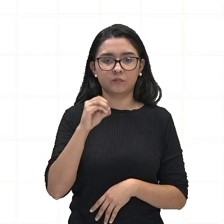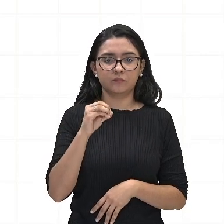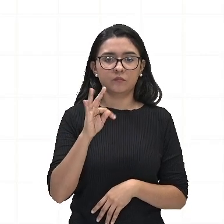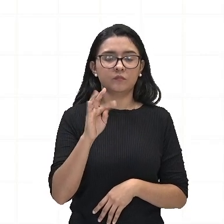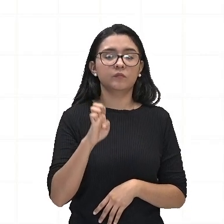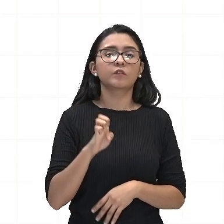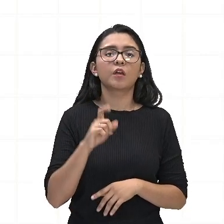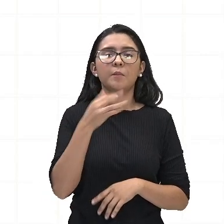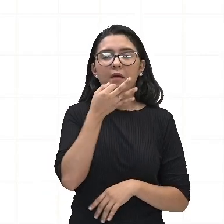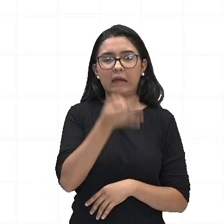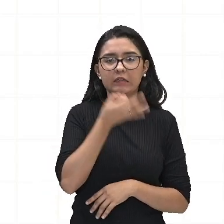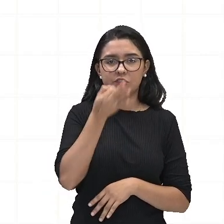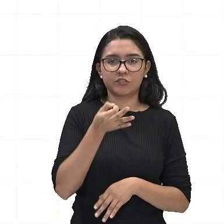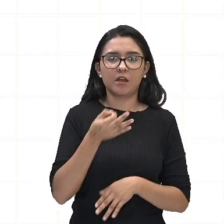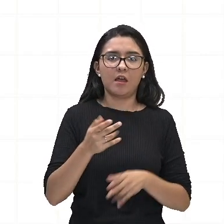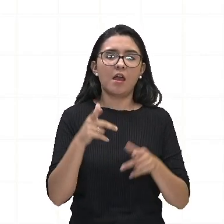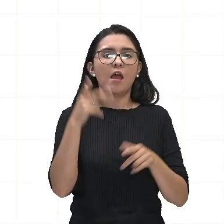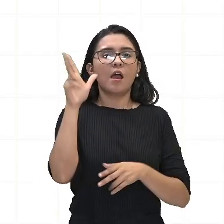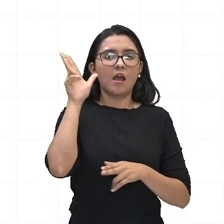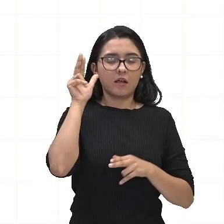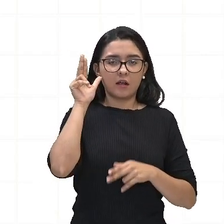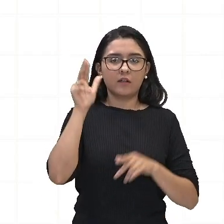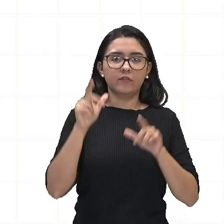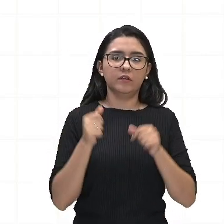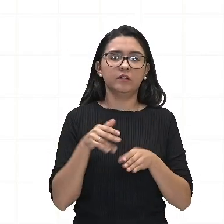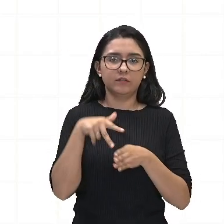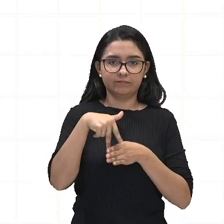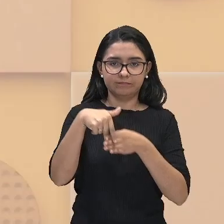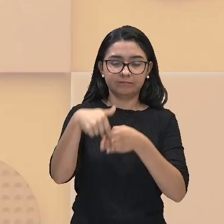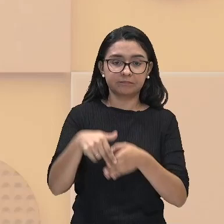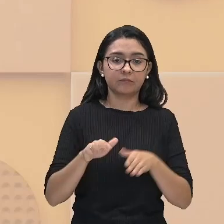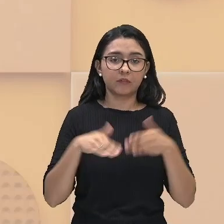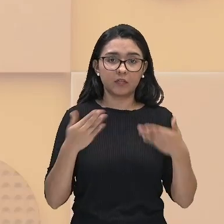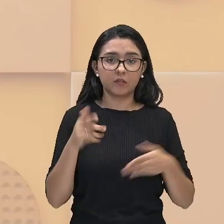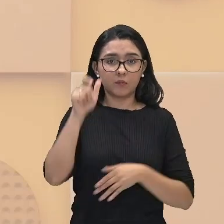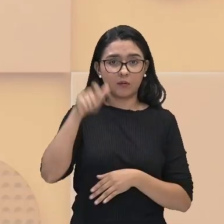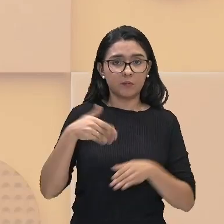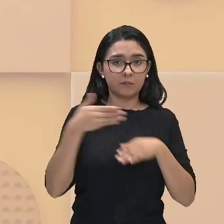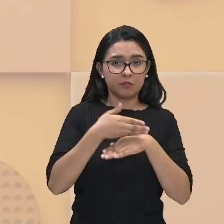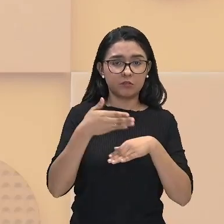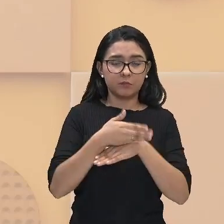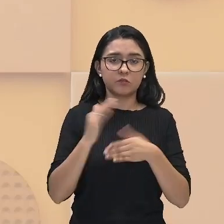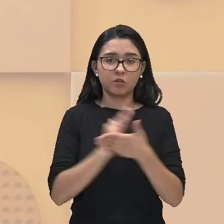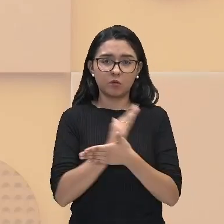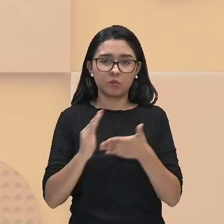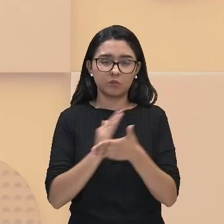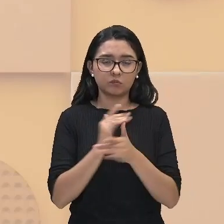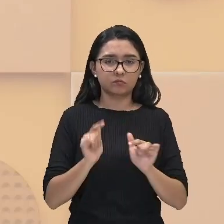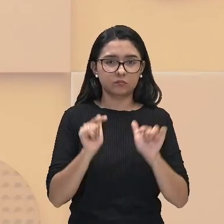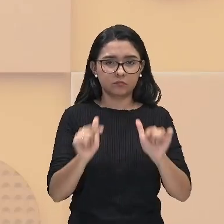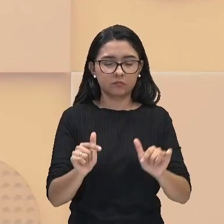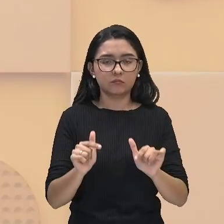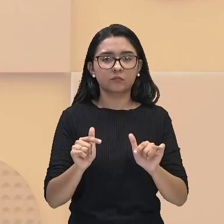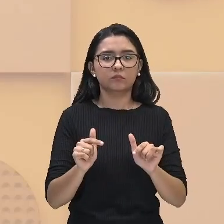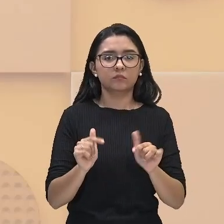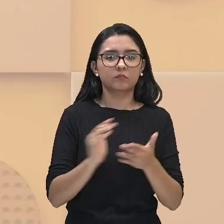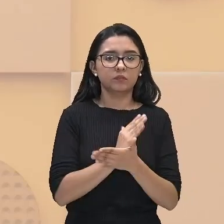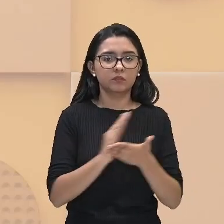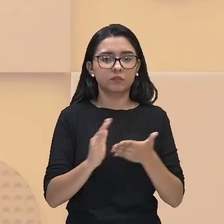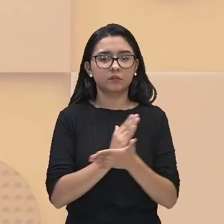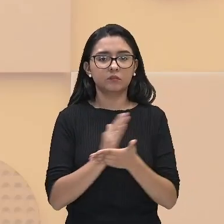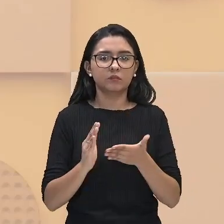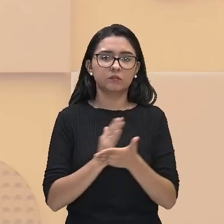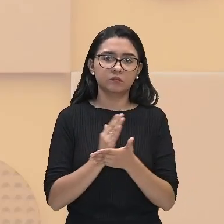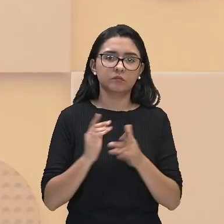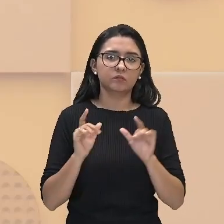medieval. Então, o Miguel de Cervantes ele participou de alguns movimentos e alguns